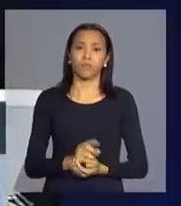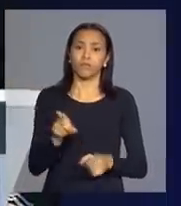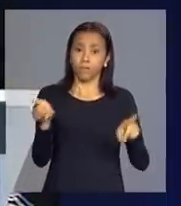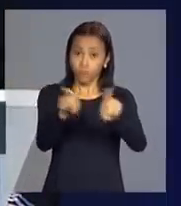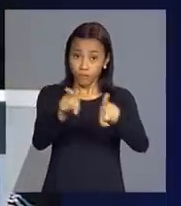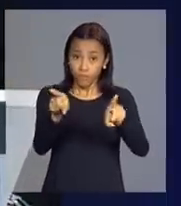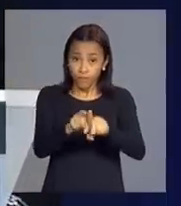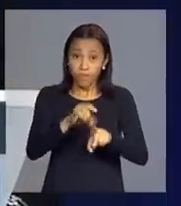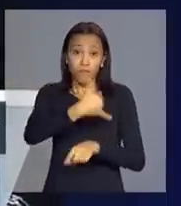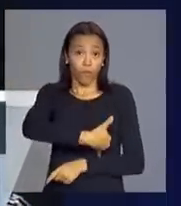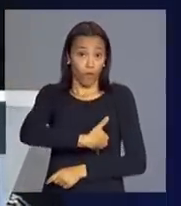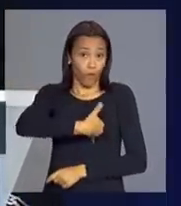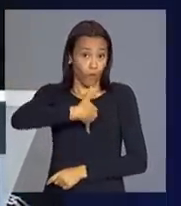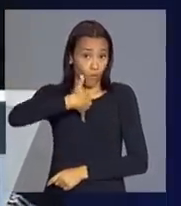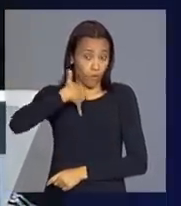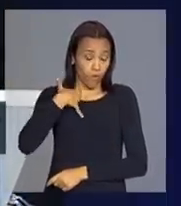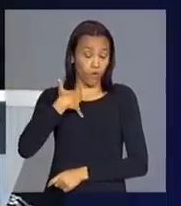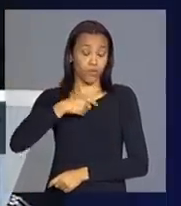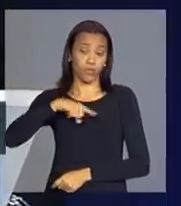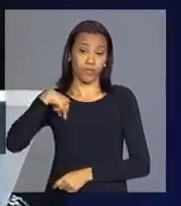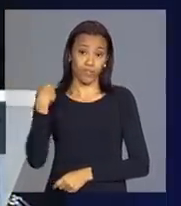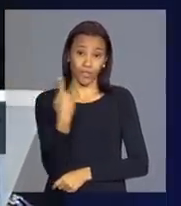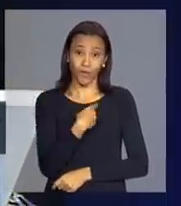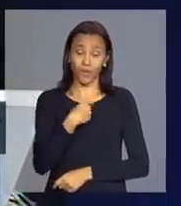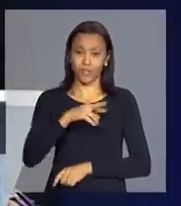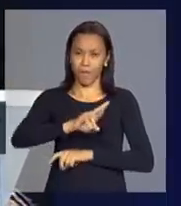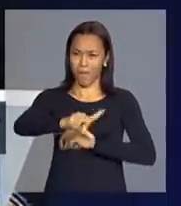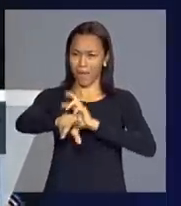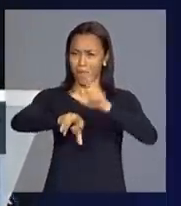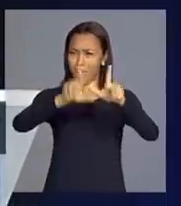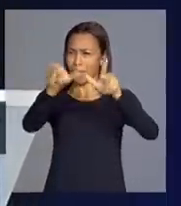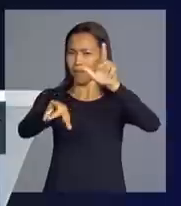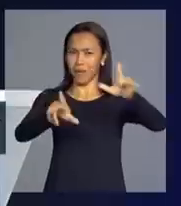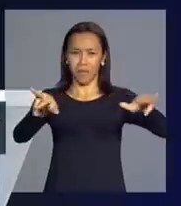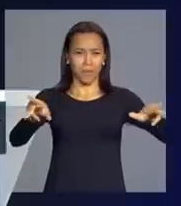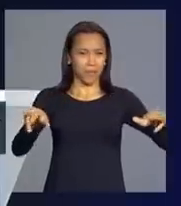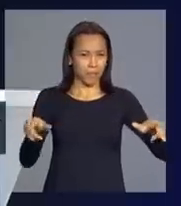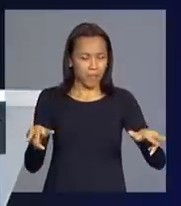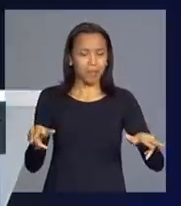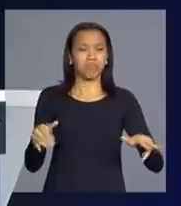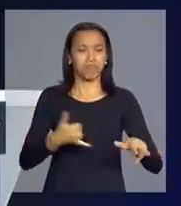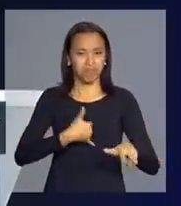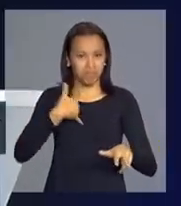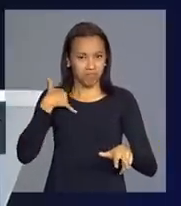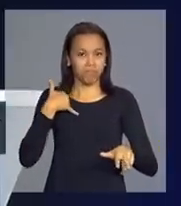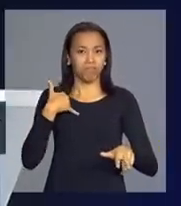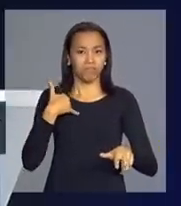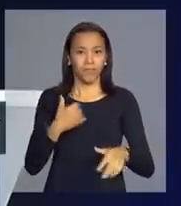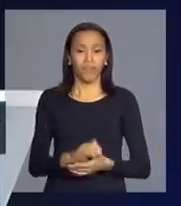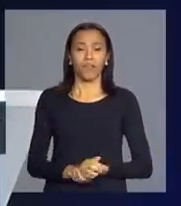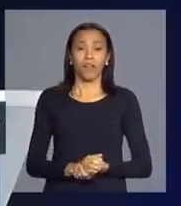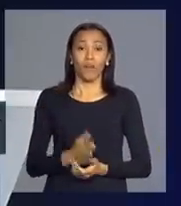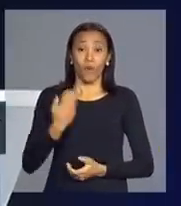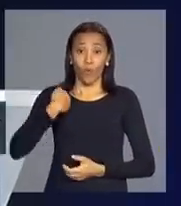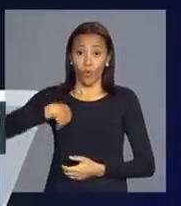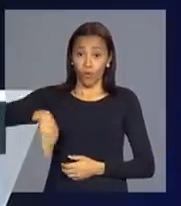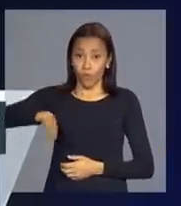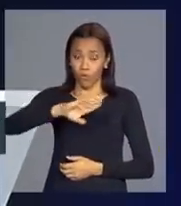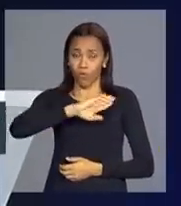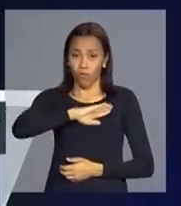também orgulhosos da nossa diversidade. Aliás, o nosso grande